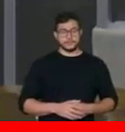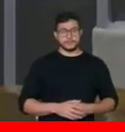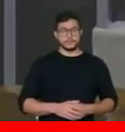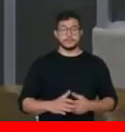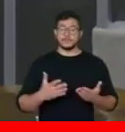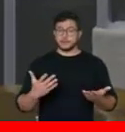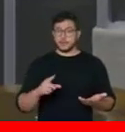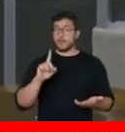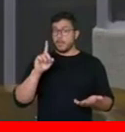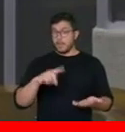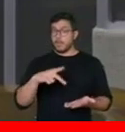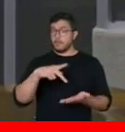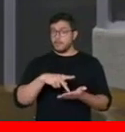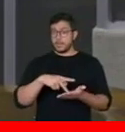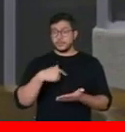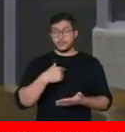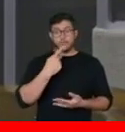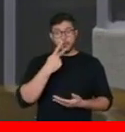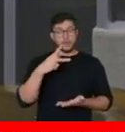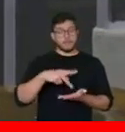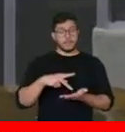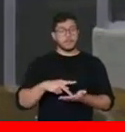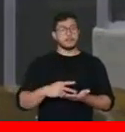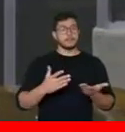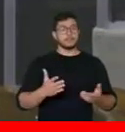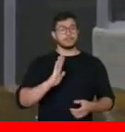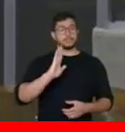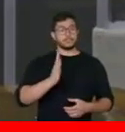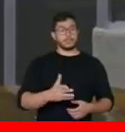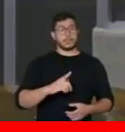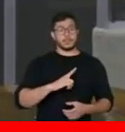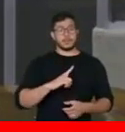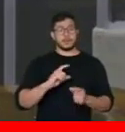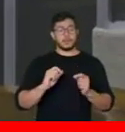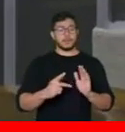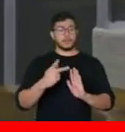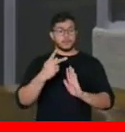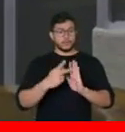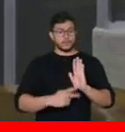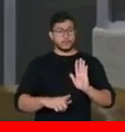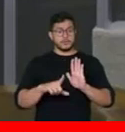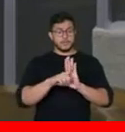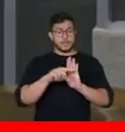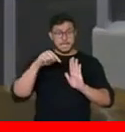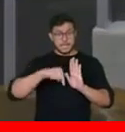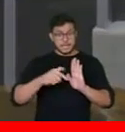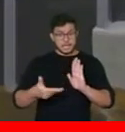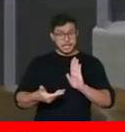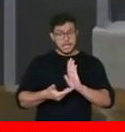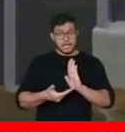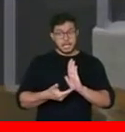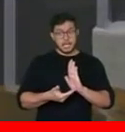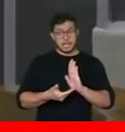verdade, deputada Érica Cocai, que tem um projeto de lei aqui na casa, prestem atenção, brasileiros e brasileiras, é